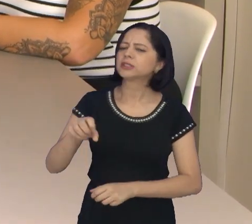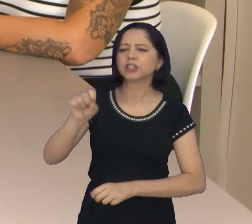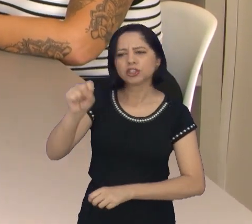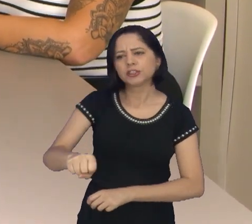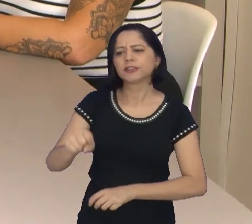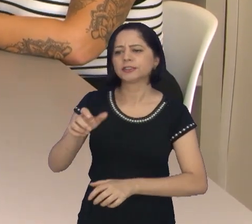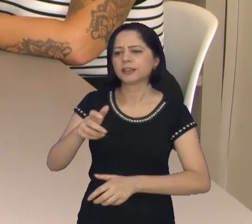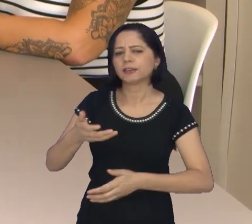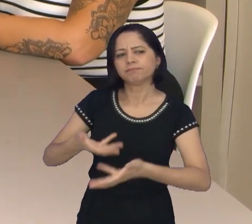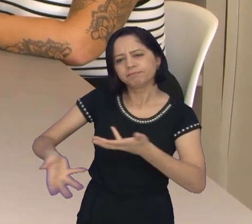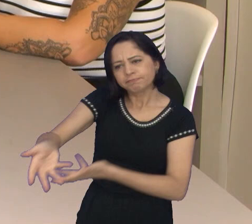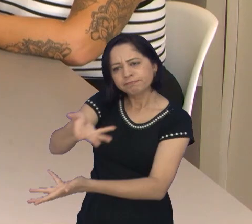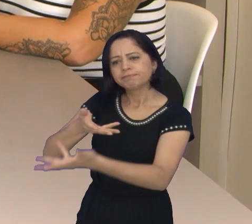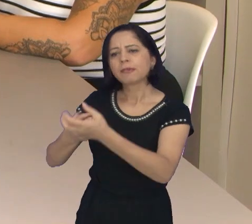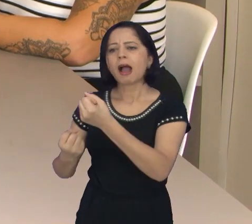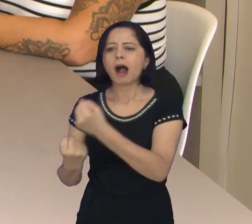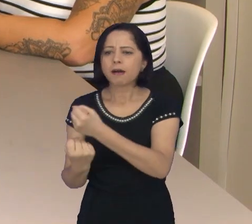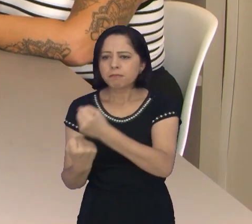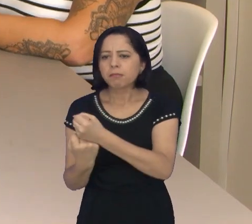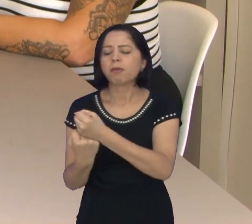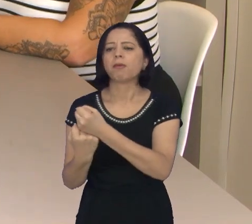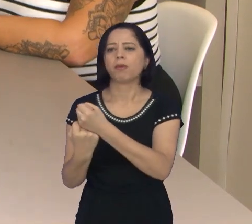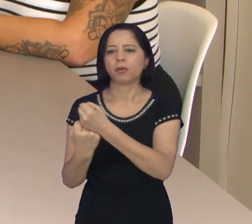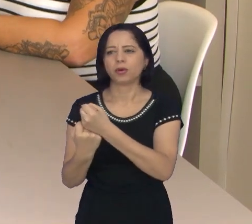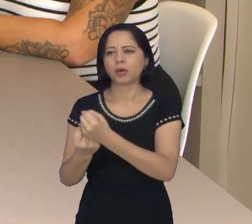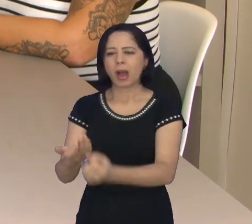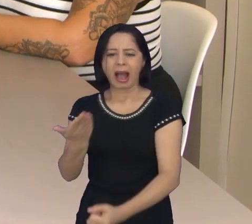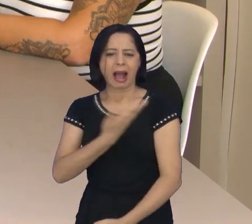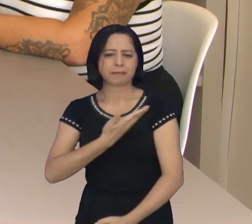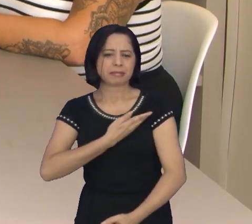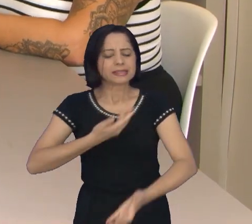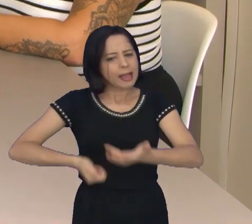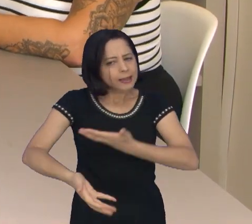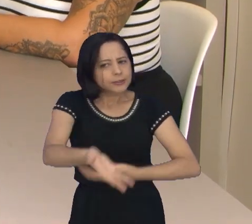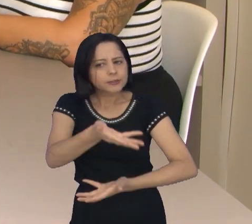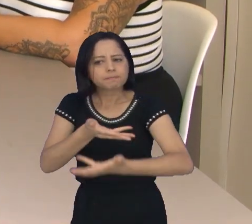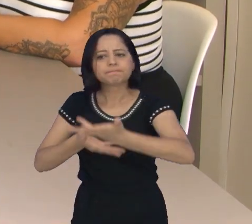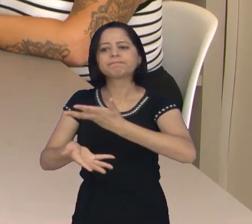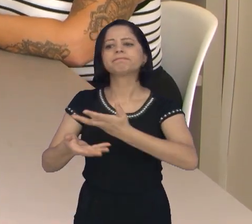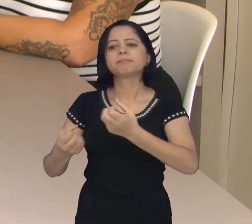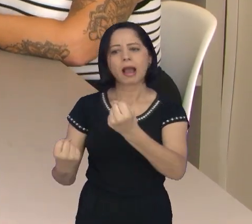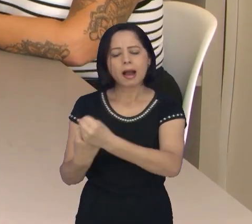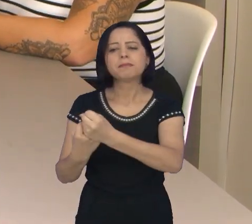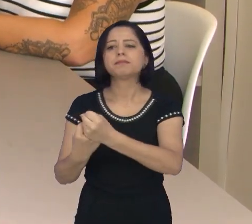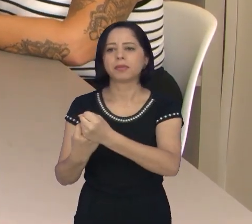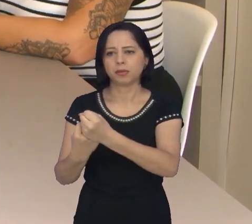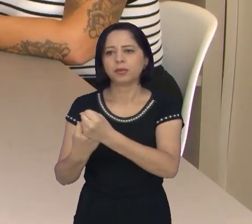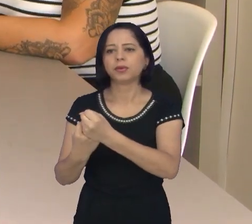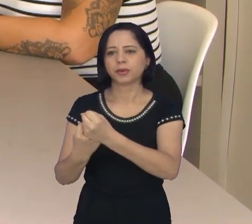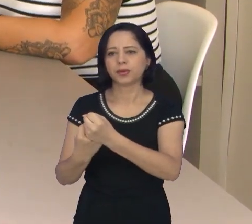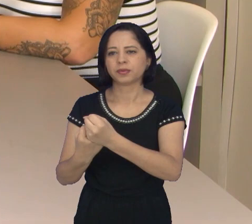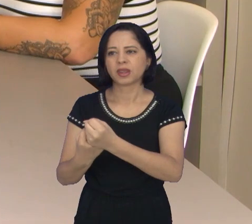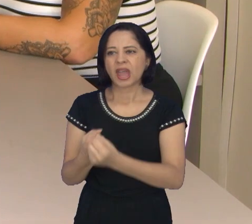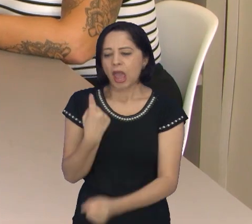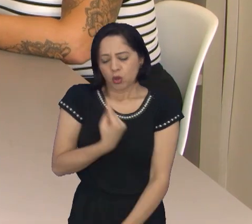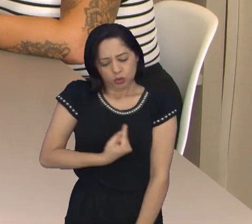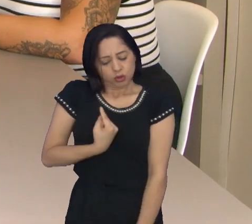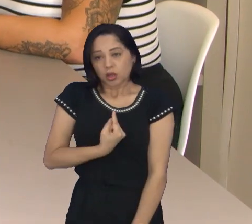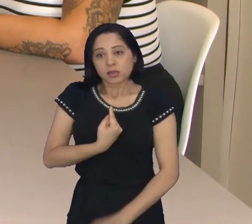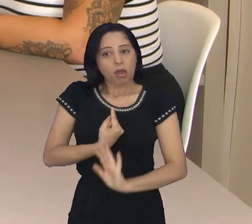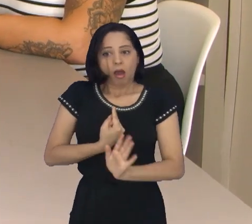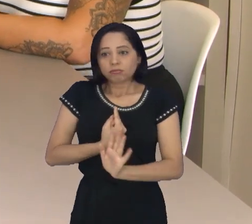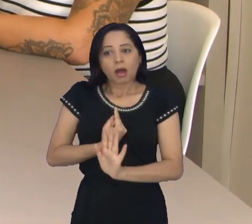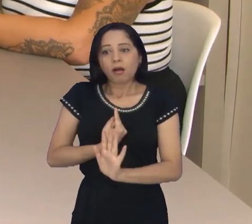importante a gente ter essa amizade com a gente, com outras pessoas, saber que não estamos